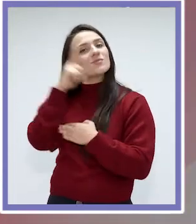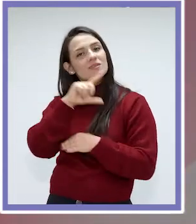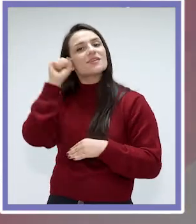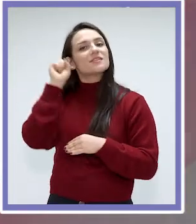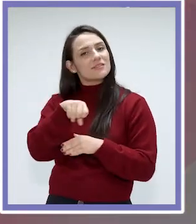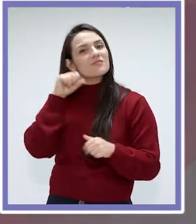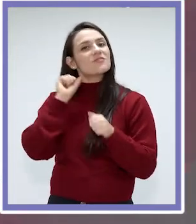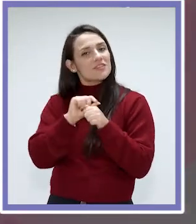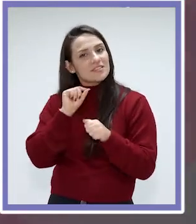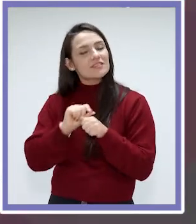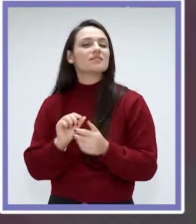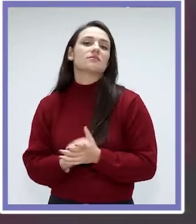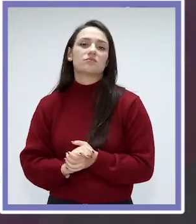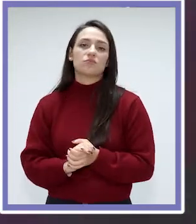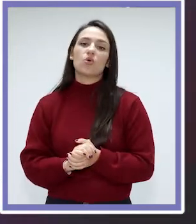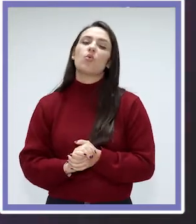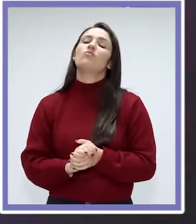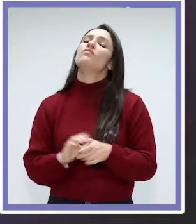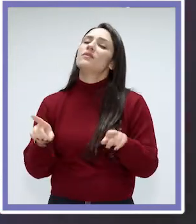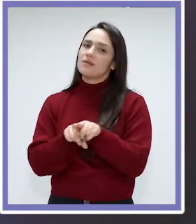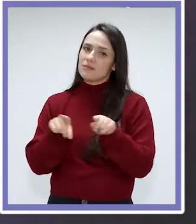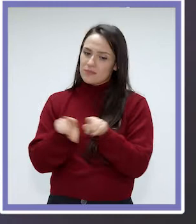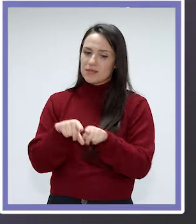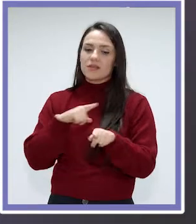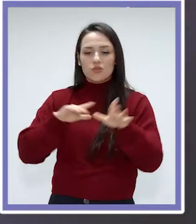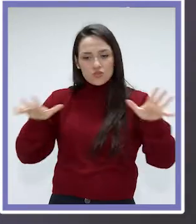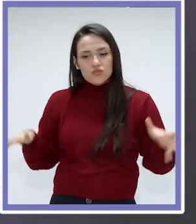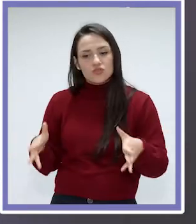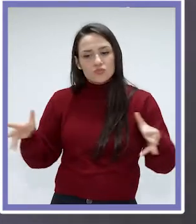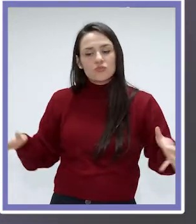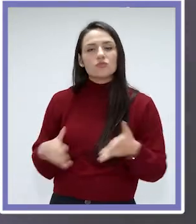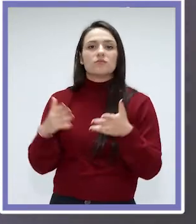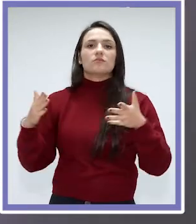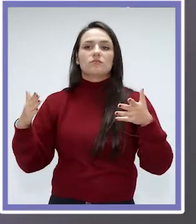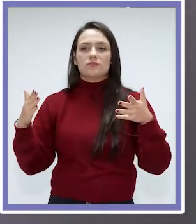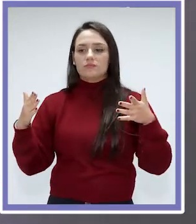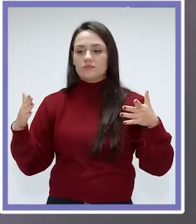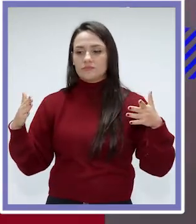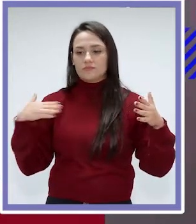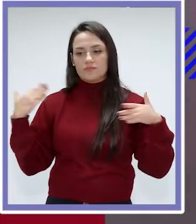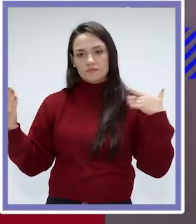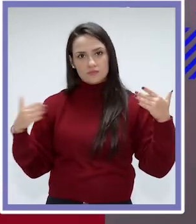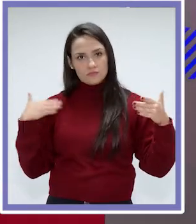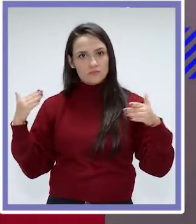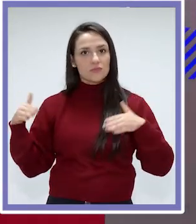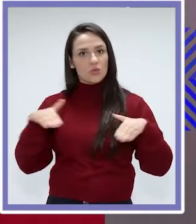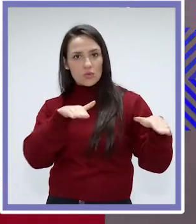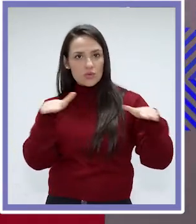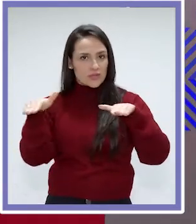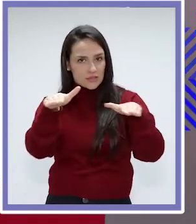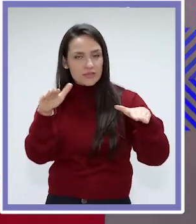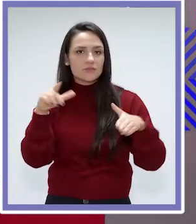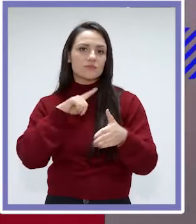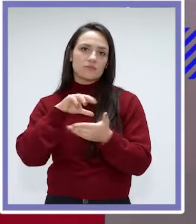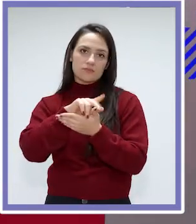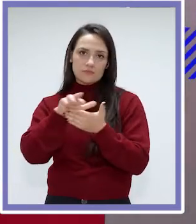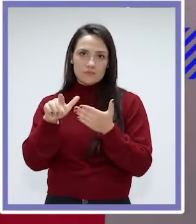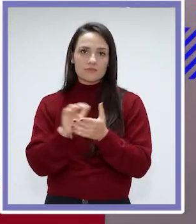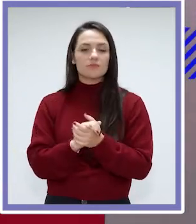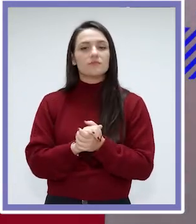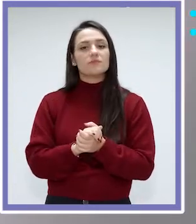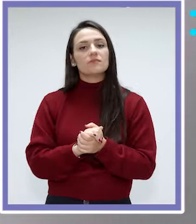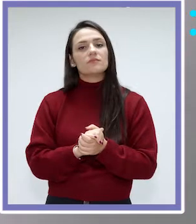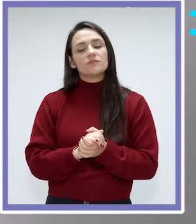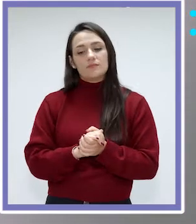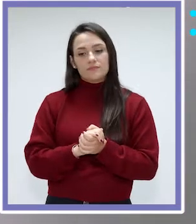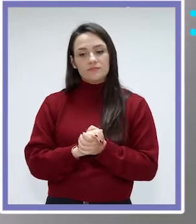mas cultural, turístico e uma série de outras questões que sai de Porto Murtinho, né? Mas a gente